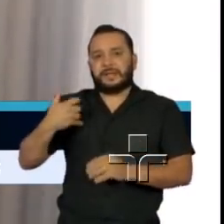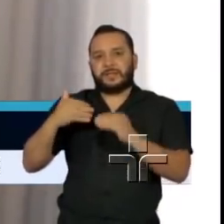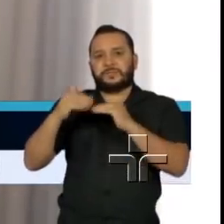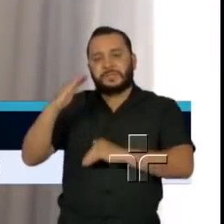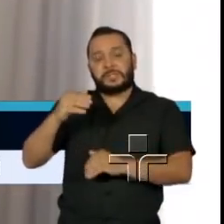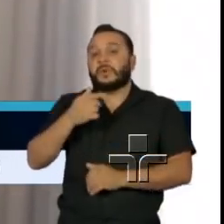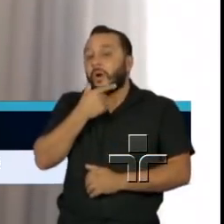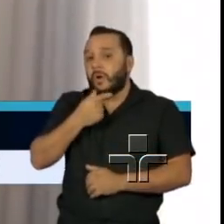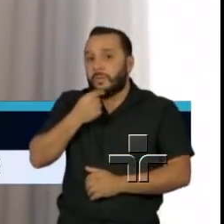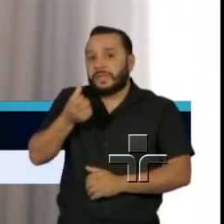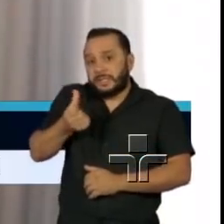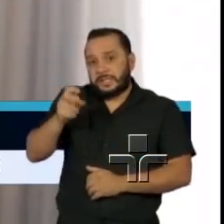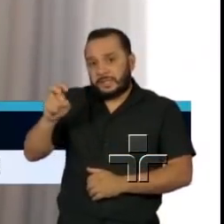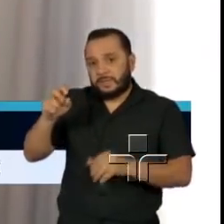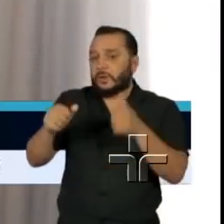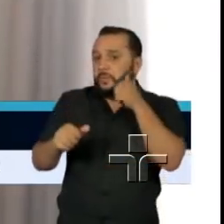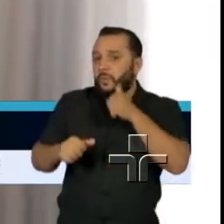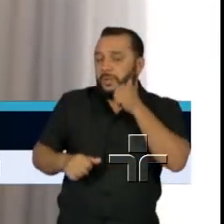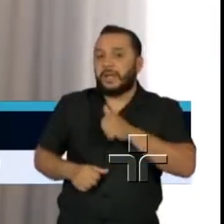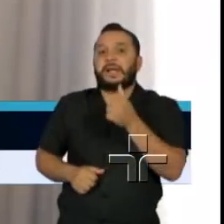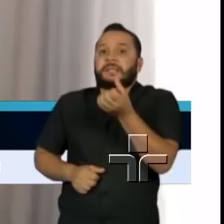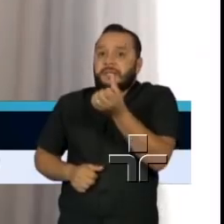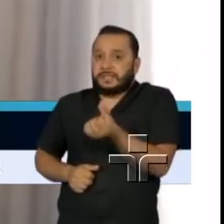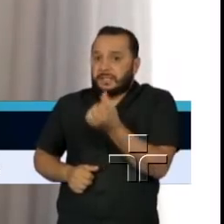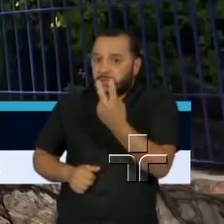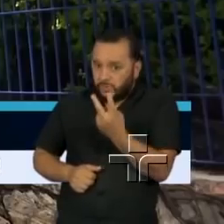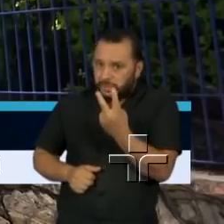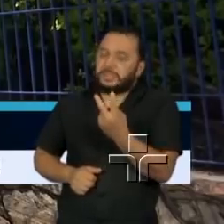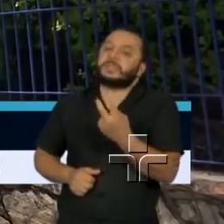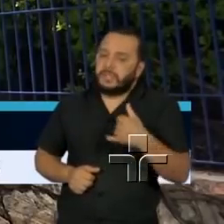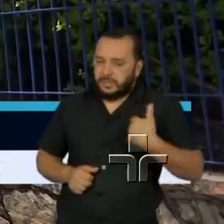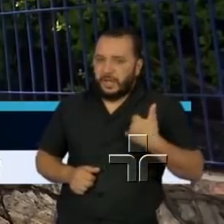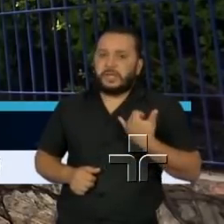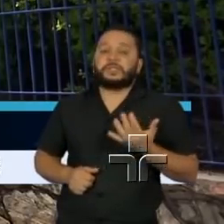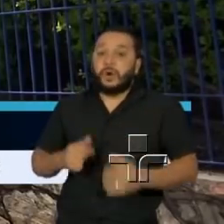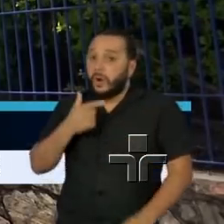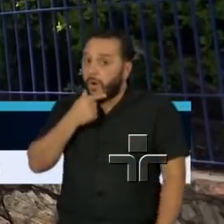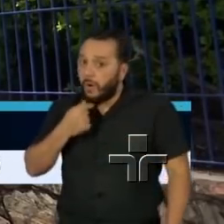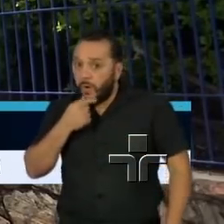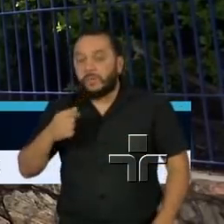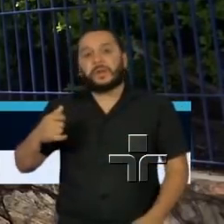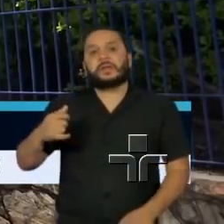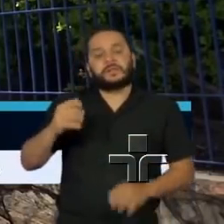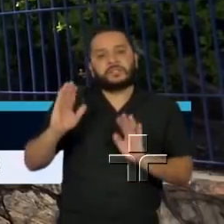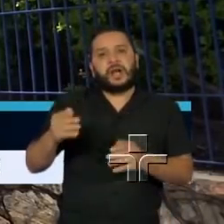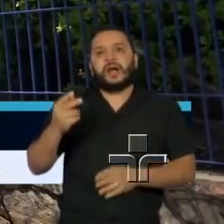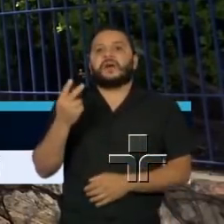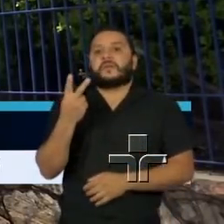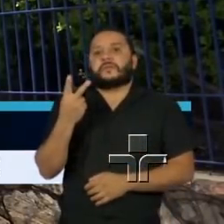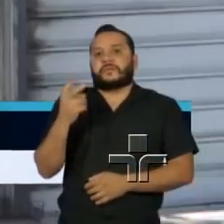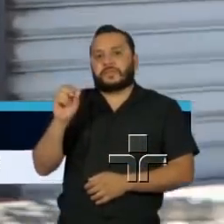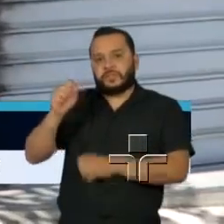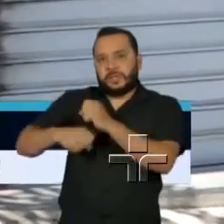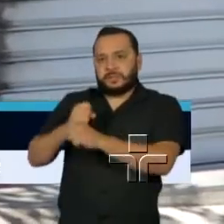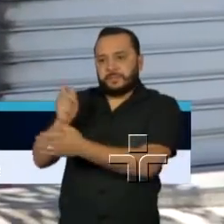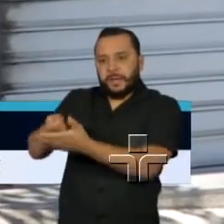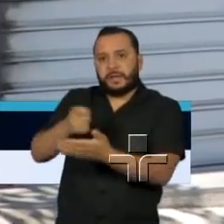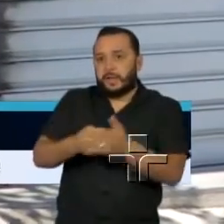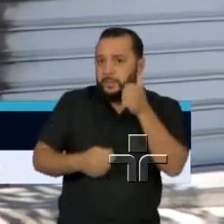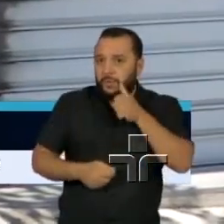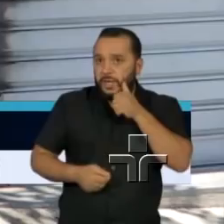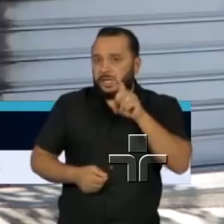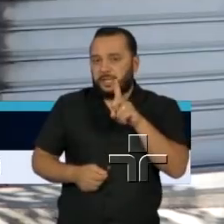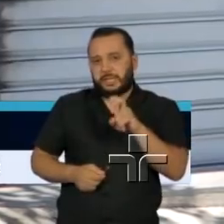homem, 65 anos e no caso da mulher, 62 anos de idade. O homem com 20 anos de contribuição e a mulher com 15 anos